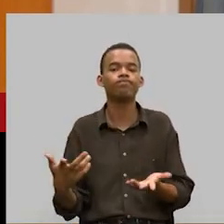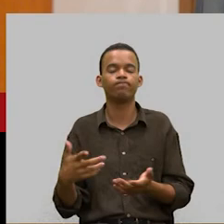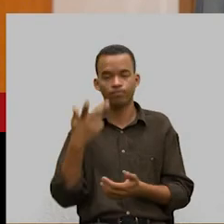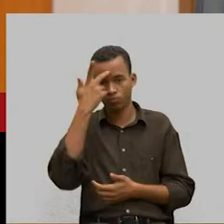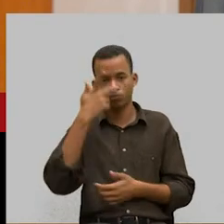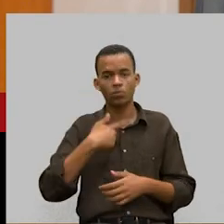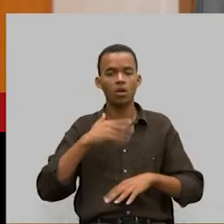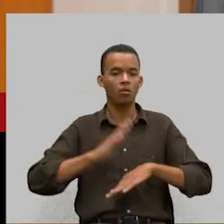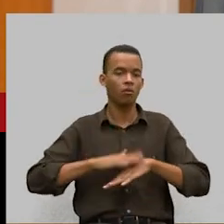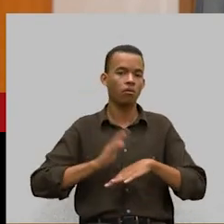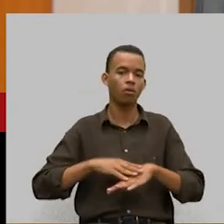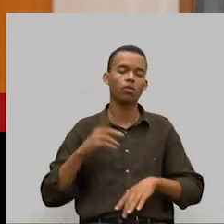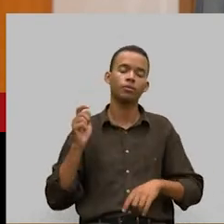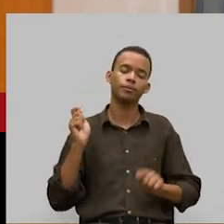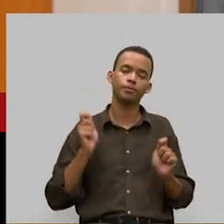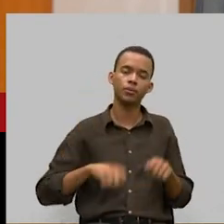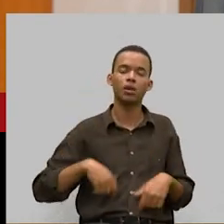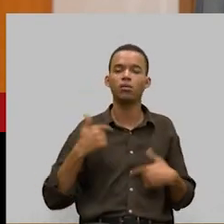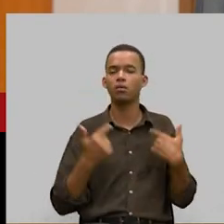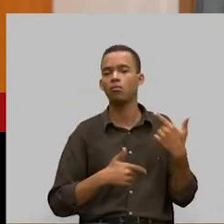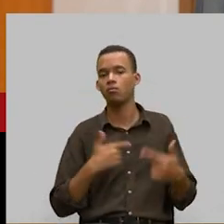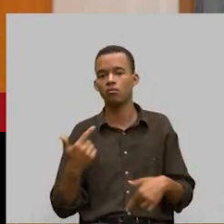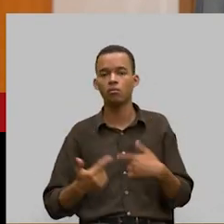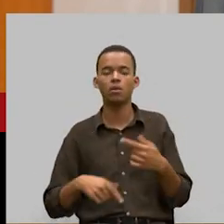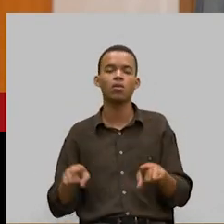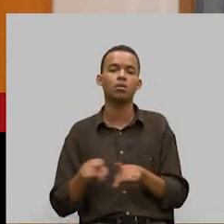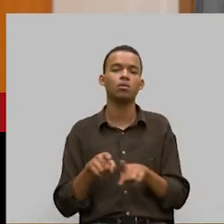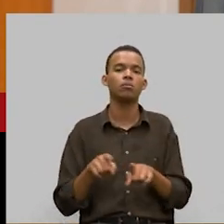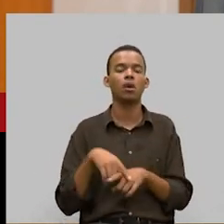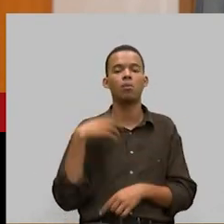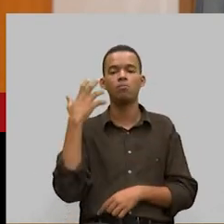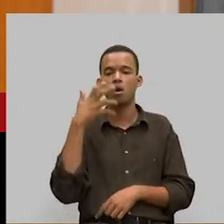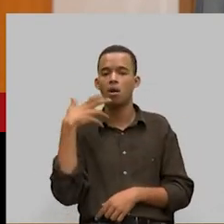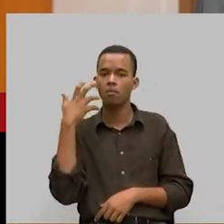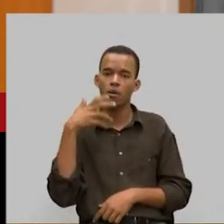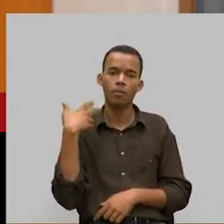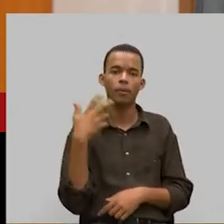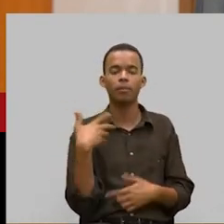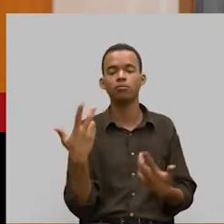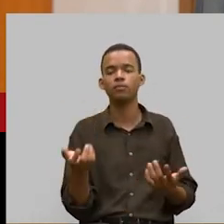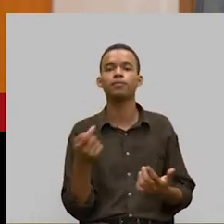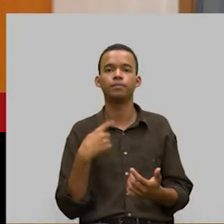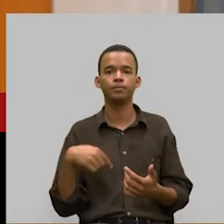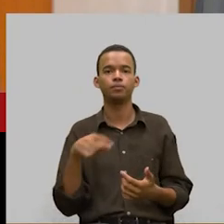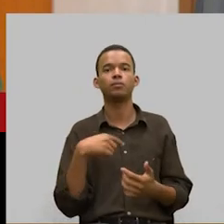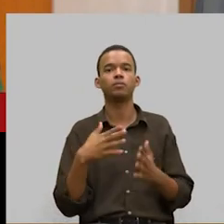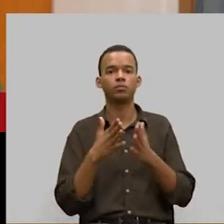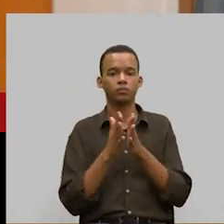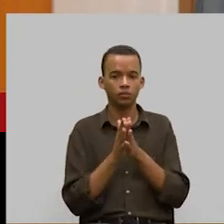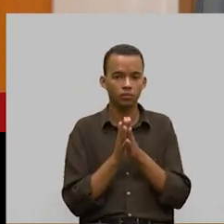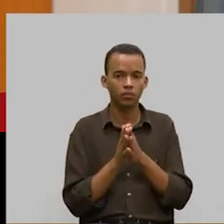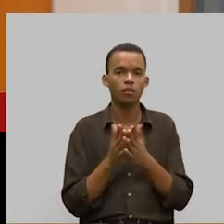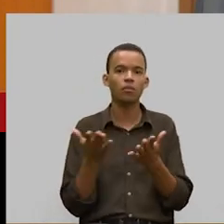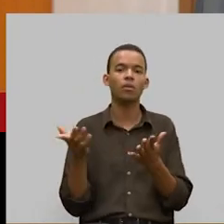autonomia eh sermos articulados e agradecer também principalmente aos monitores né que T um poder